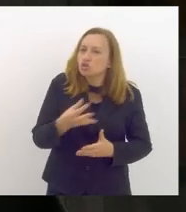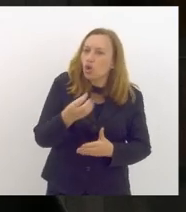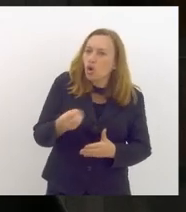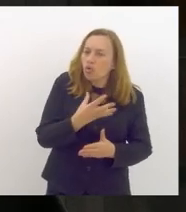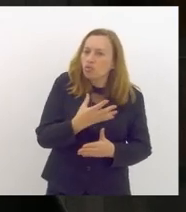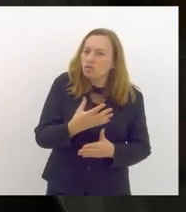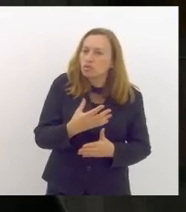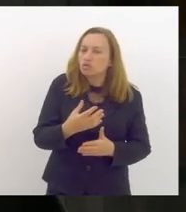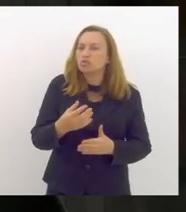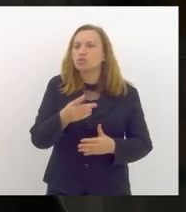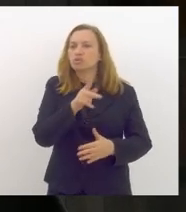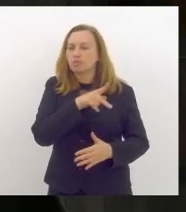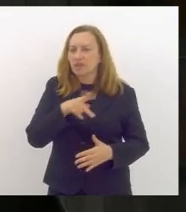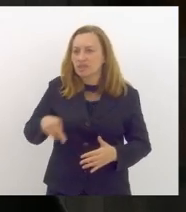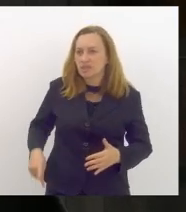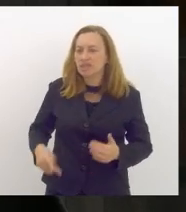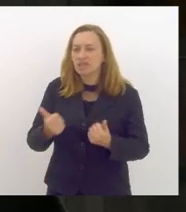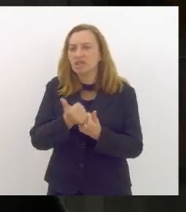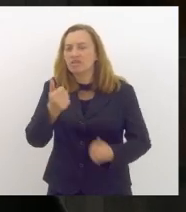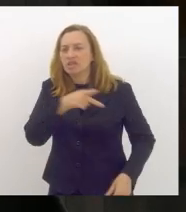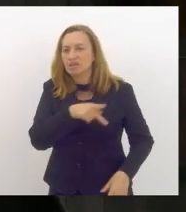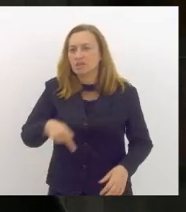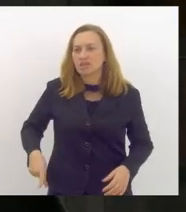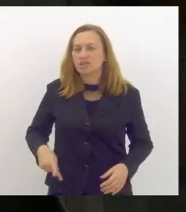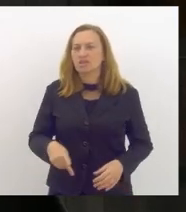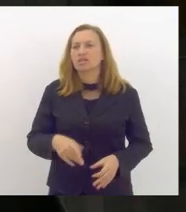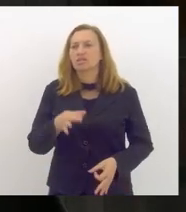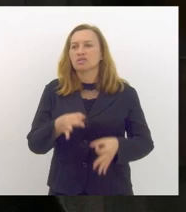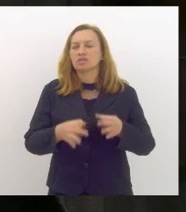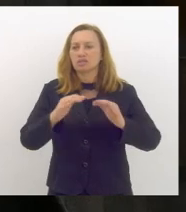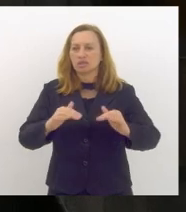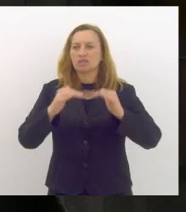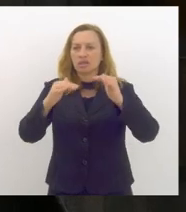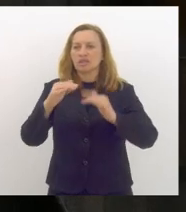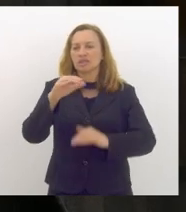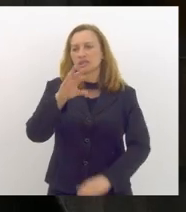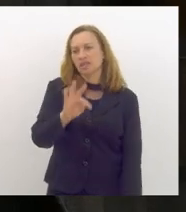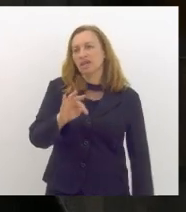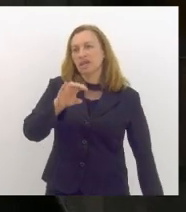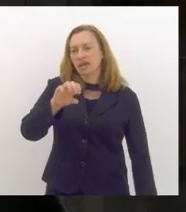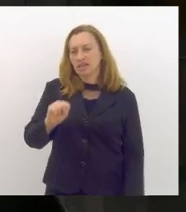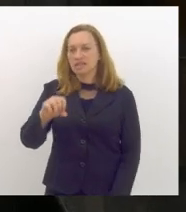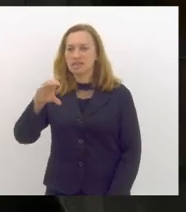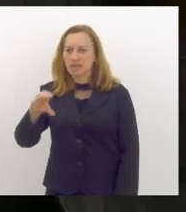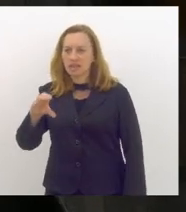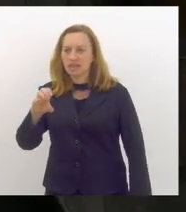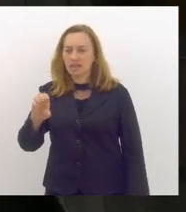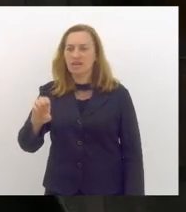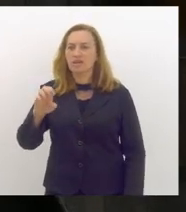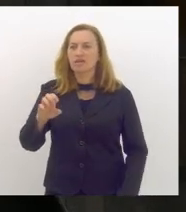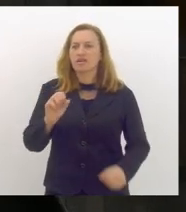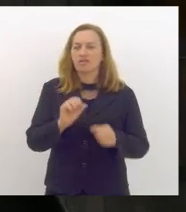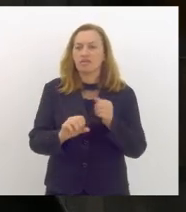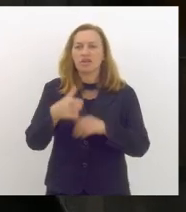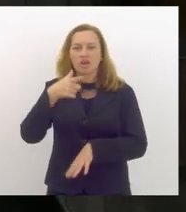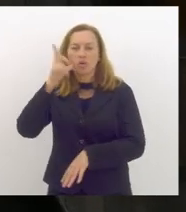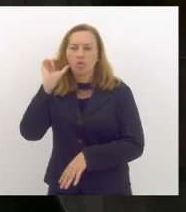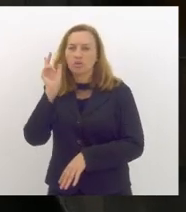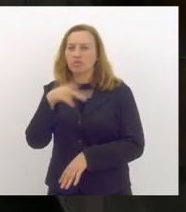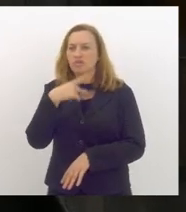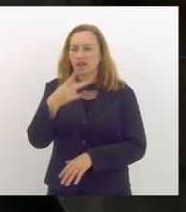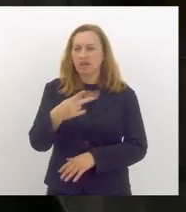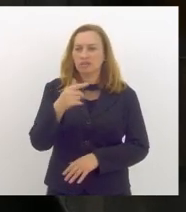Presidente e vice-presidente do Tribunal Superior Eleitoral TSE realizada ontem como já dito